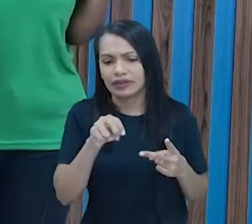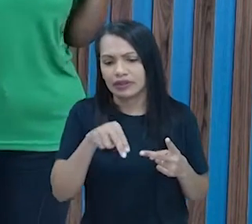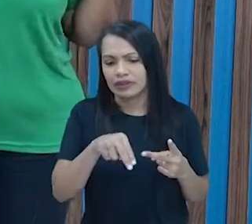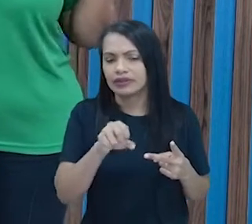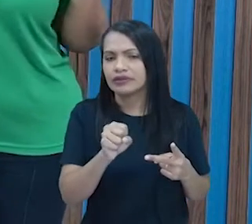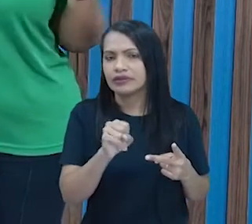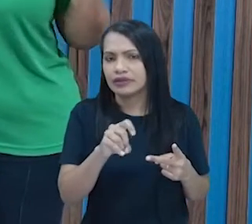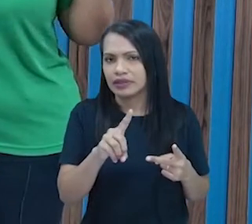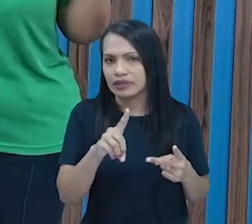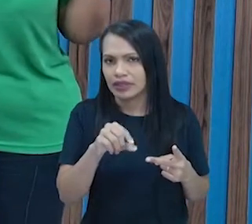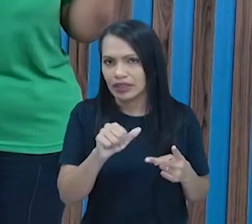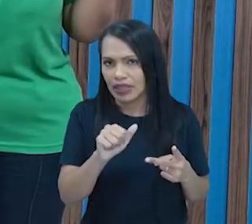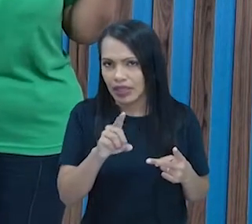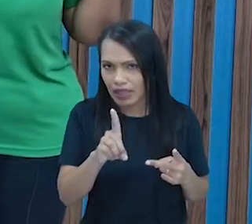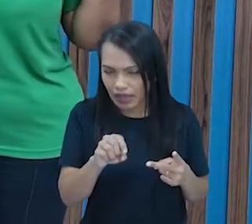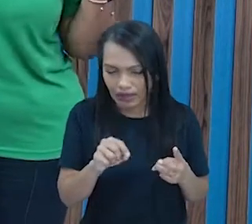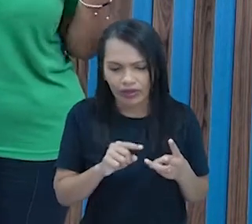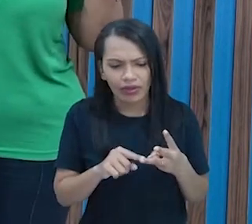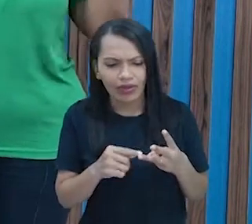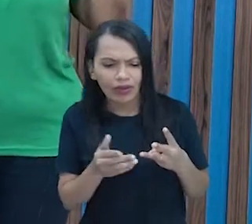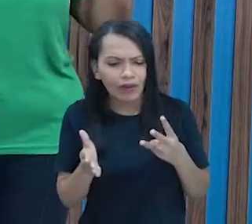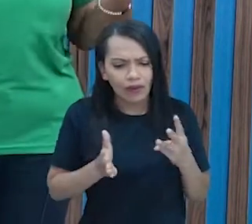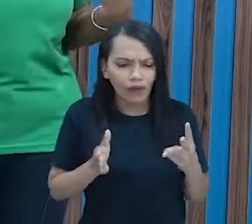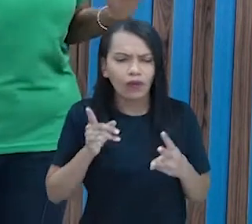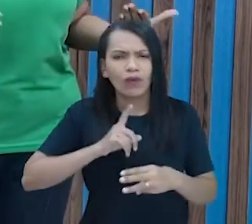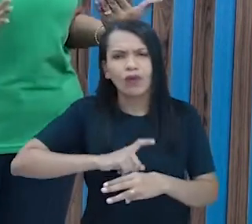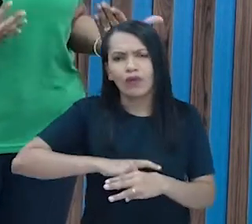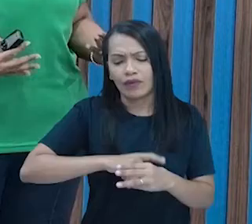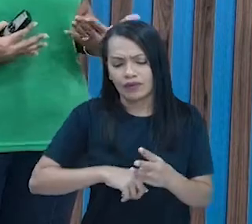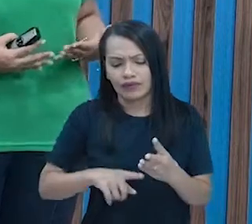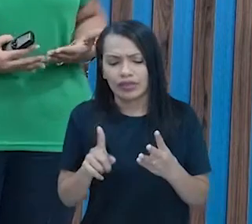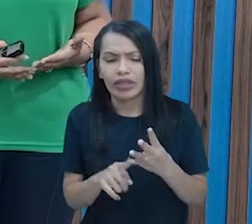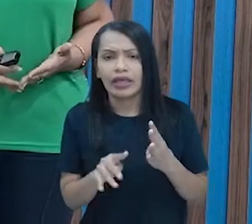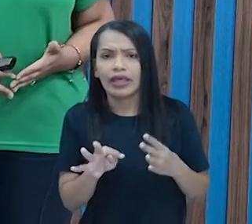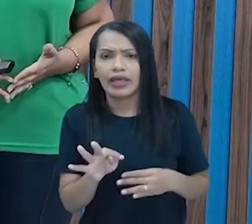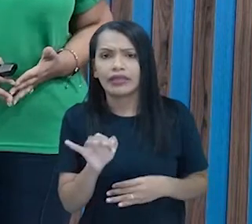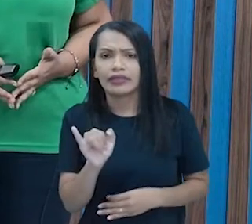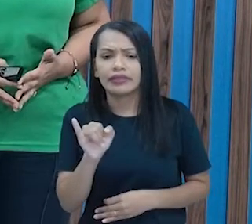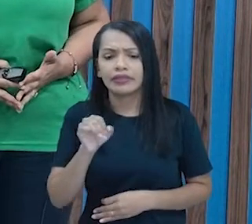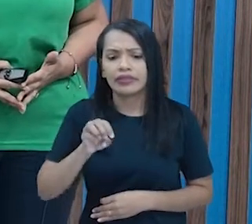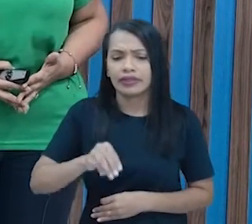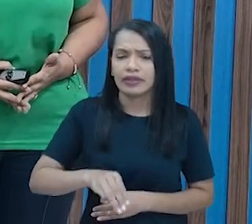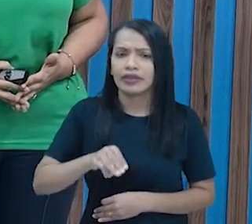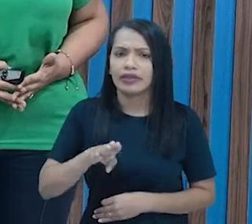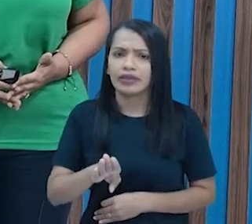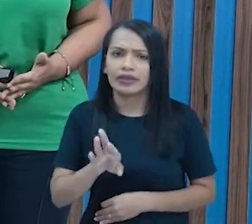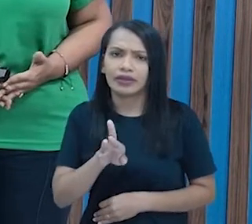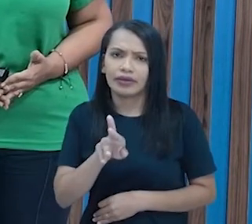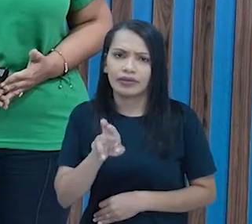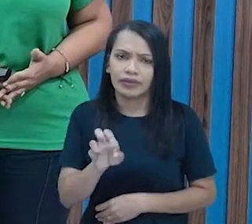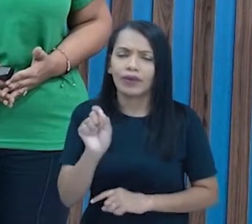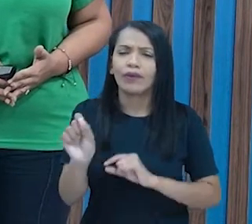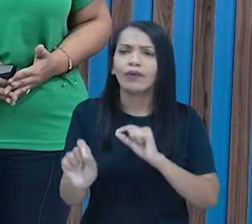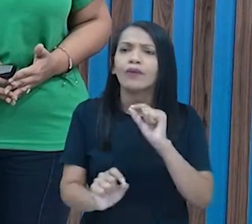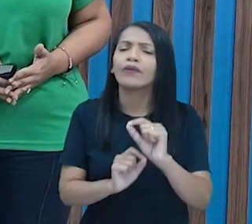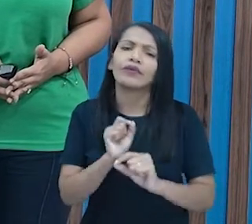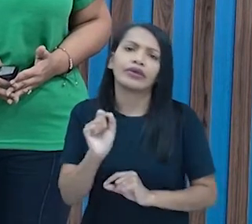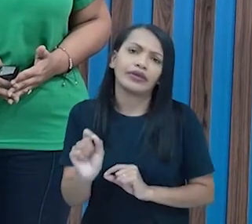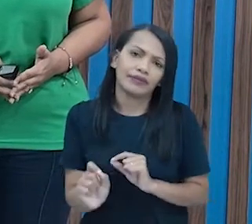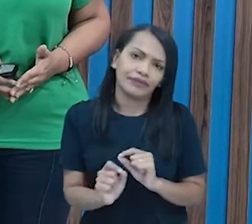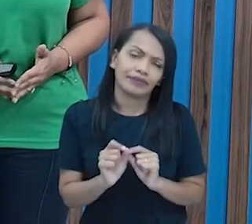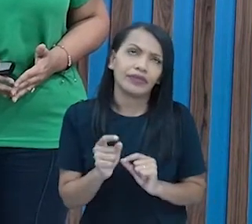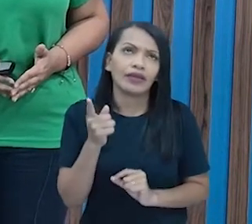timbre. Como poderíamos entender o timbre enquanto parâmetro musical, Lívia? O timbre é justamente